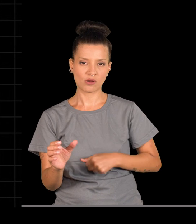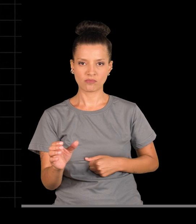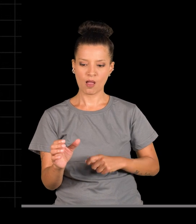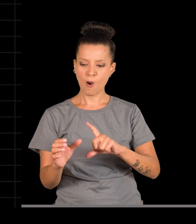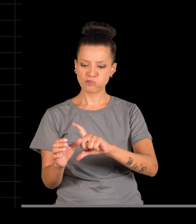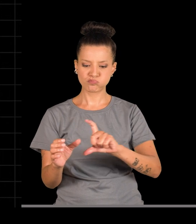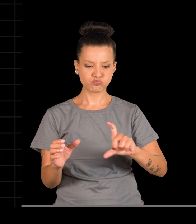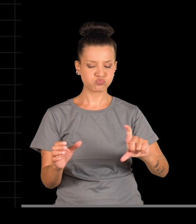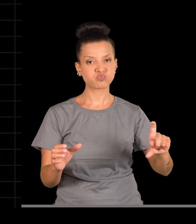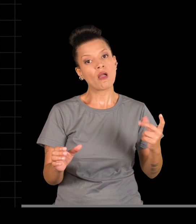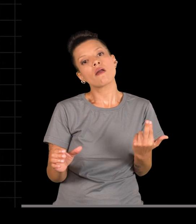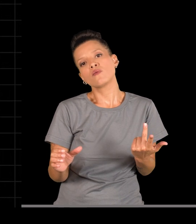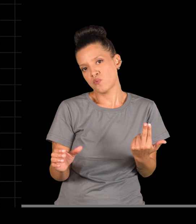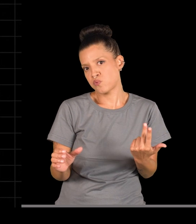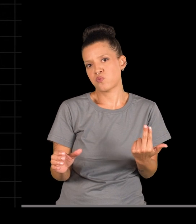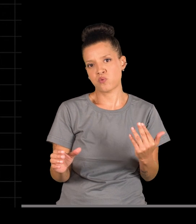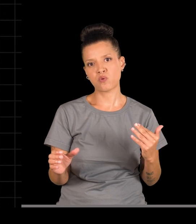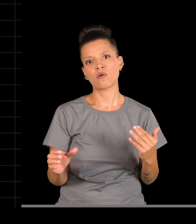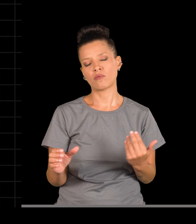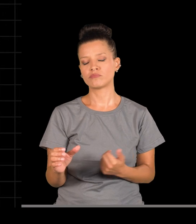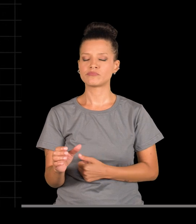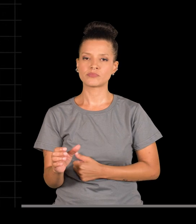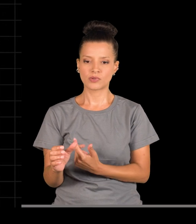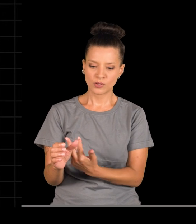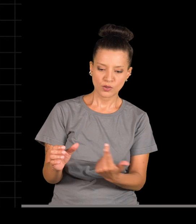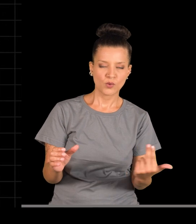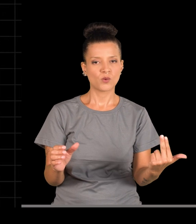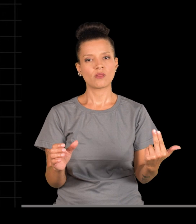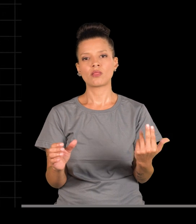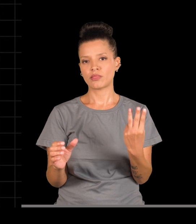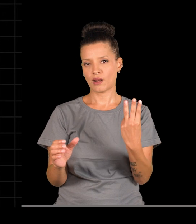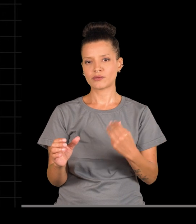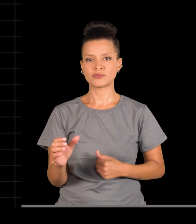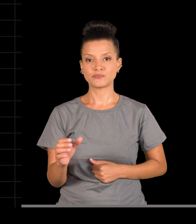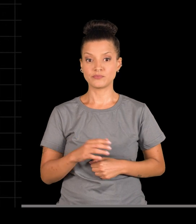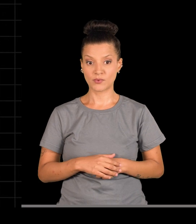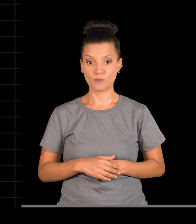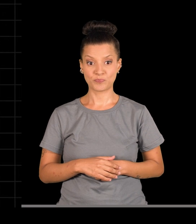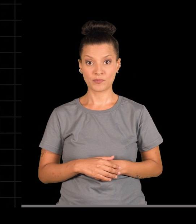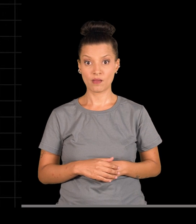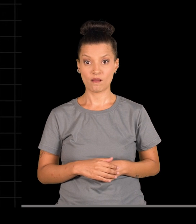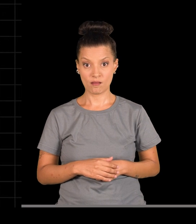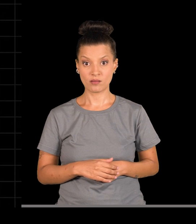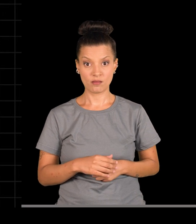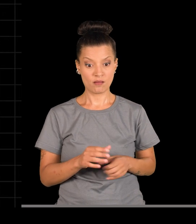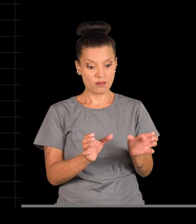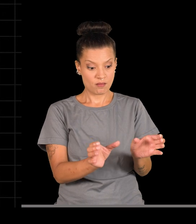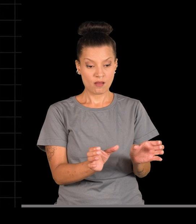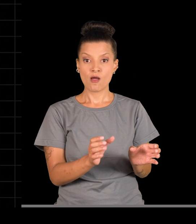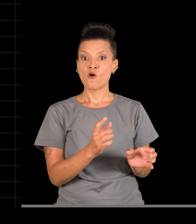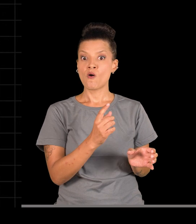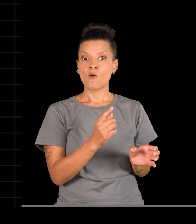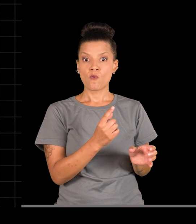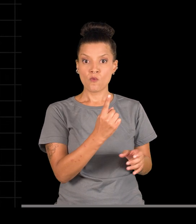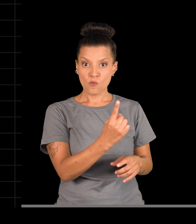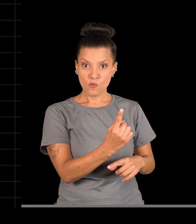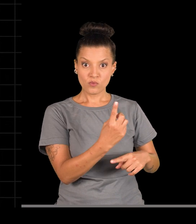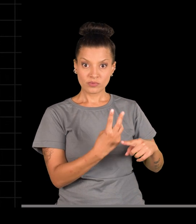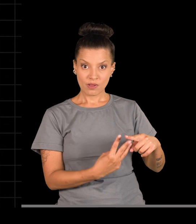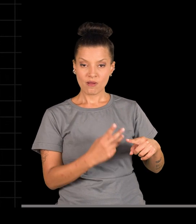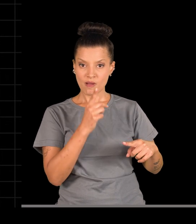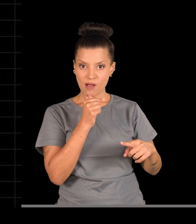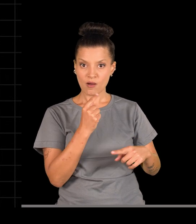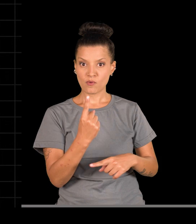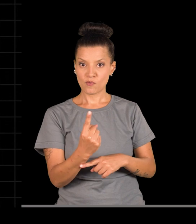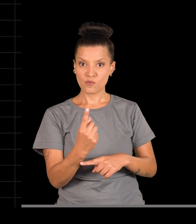azul. Imagina que esses copos, claro, cabem a mesma quantidade, tá? Está dividido em partes iguais aqui. Então eu peguei 1/3 de água aqui no